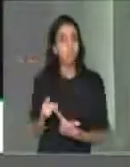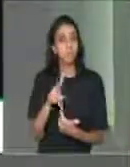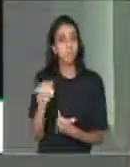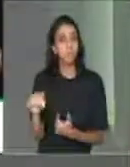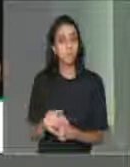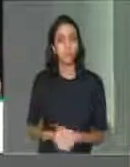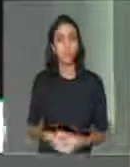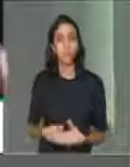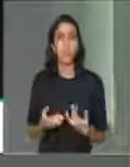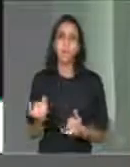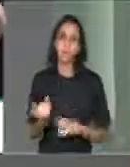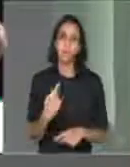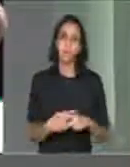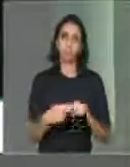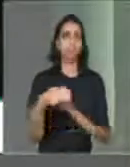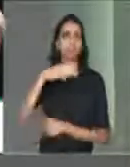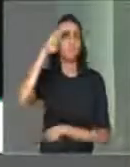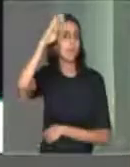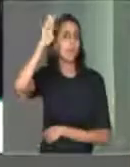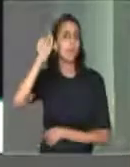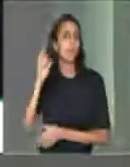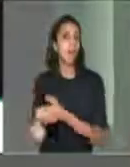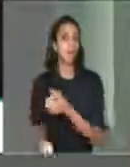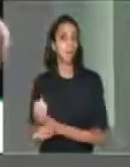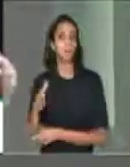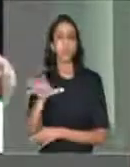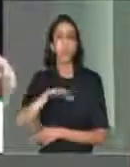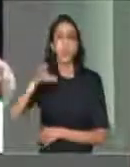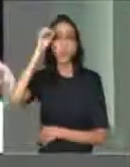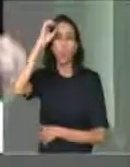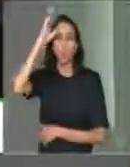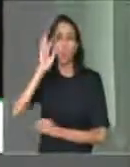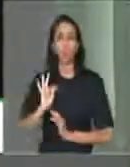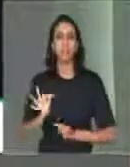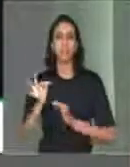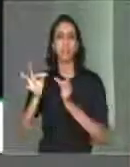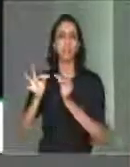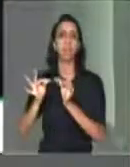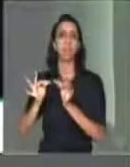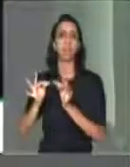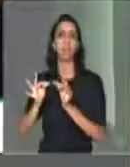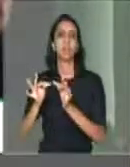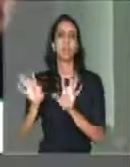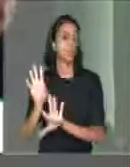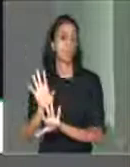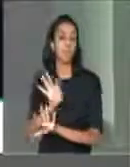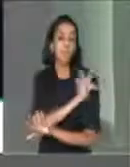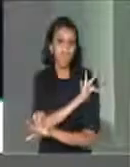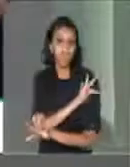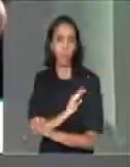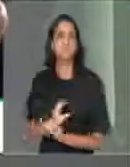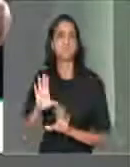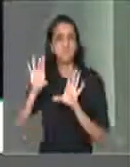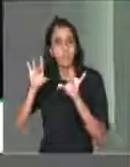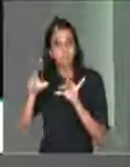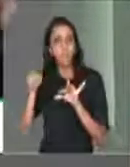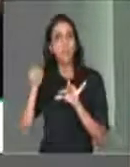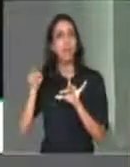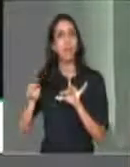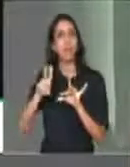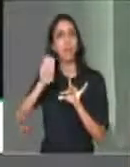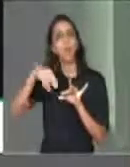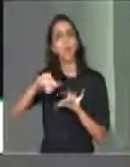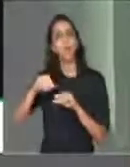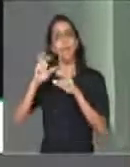quando a academia, a produtora do conhecimento técnico-científico, respeita e valoriza o